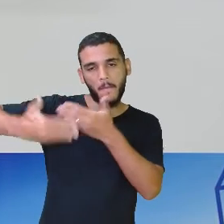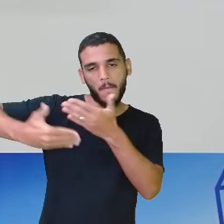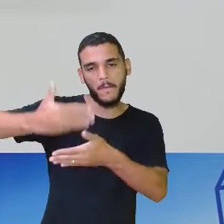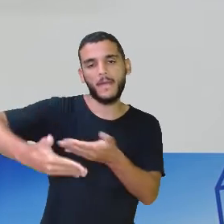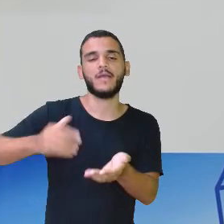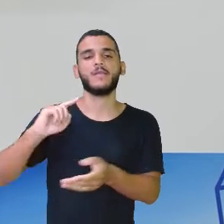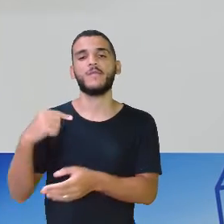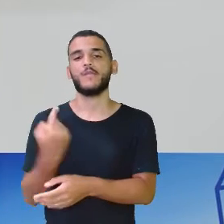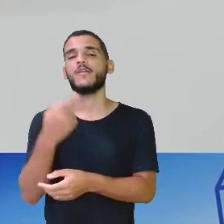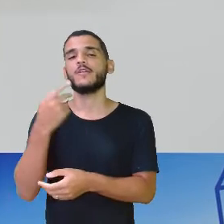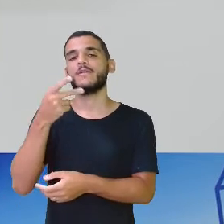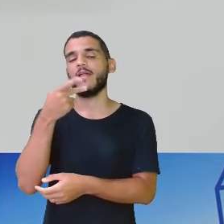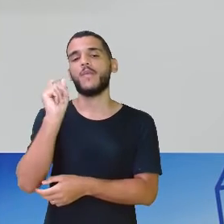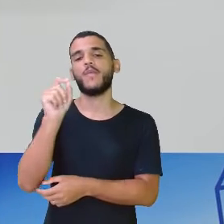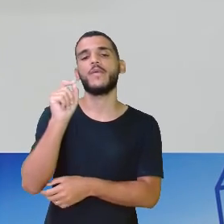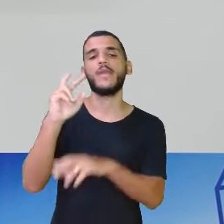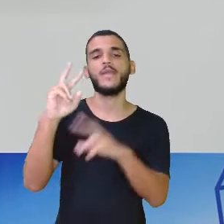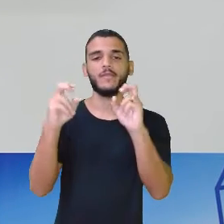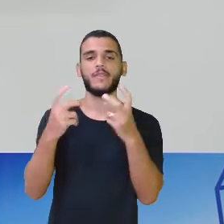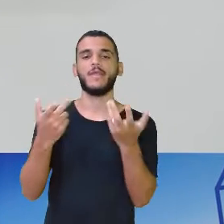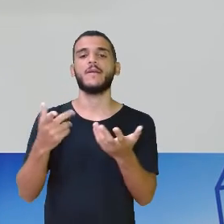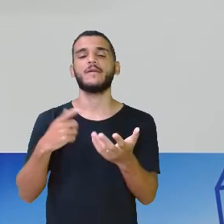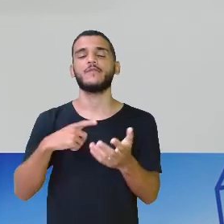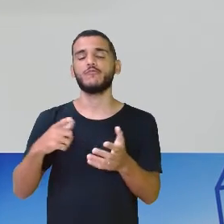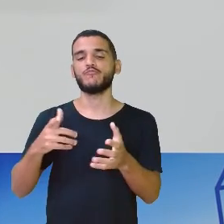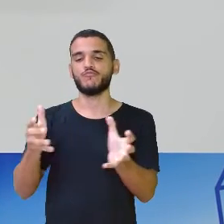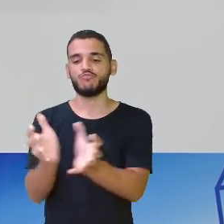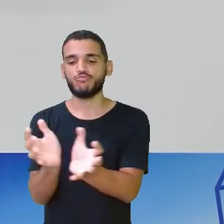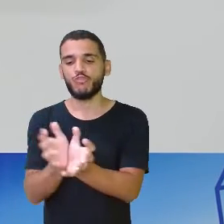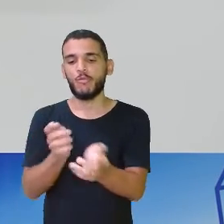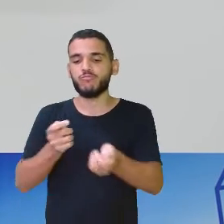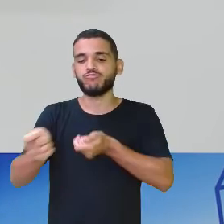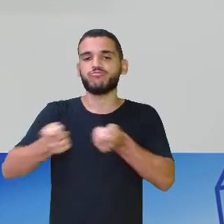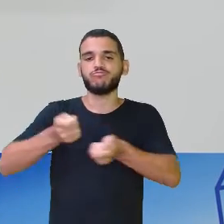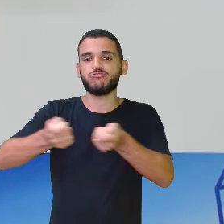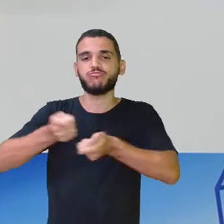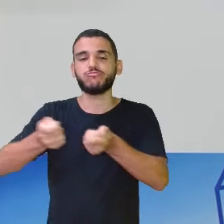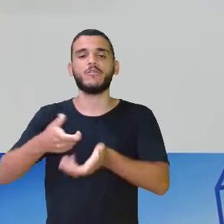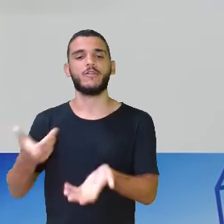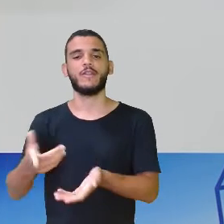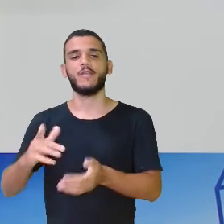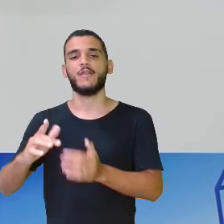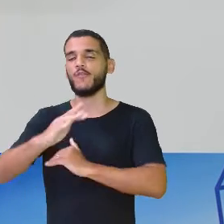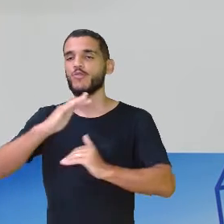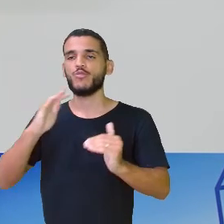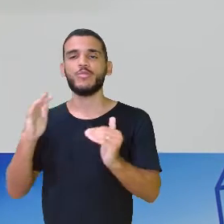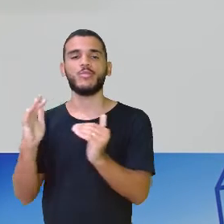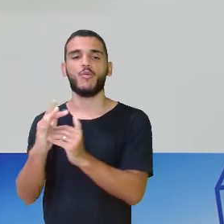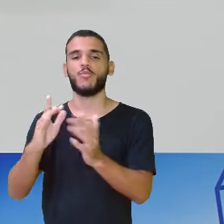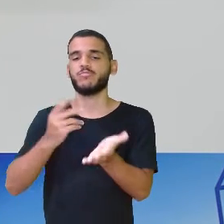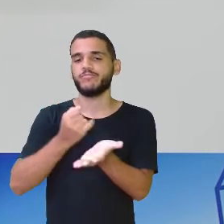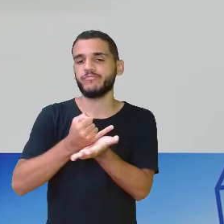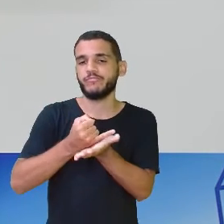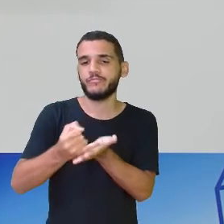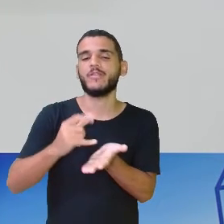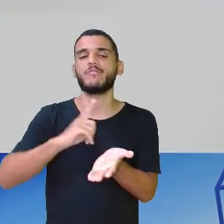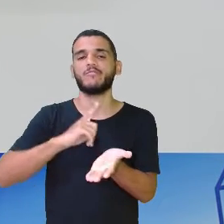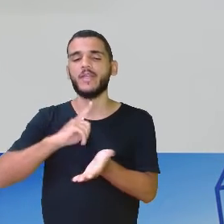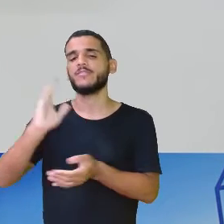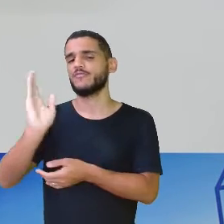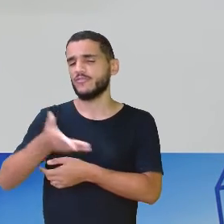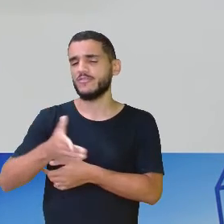Nós estamos falando sobre os regimes totalitários. A gente já fez toda uma introdução referente a esse